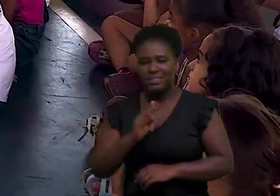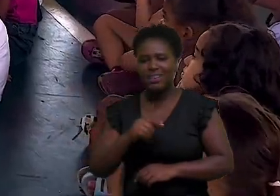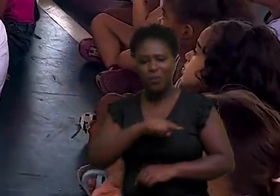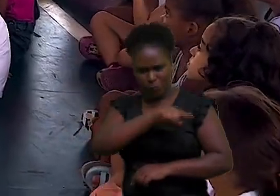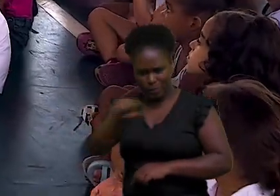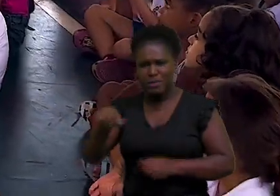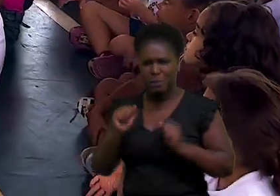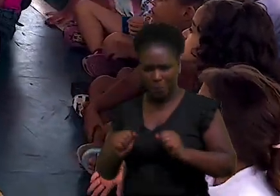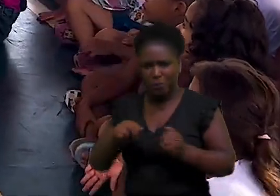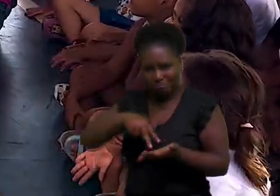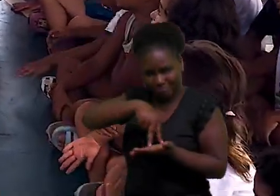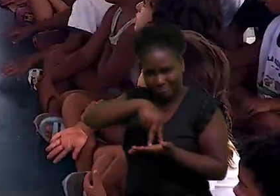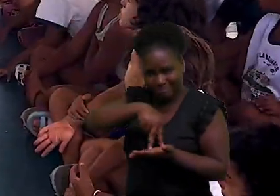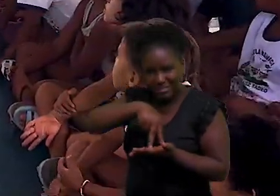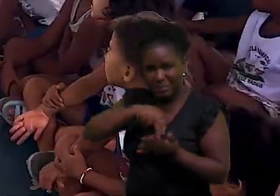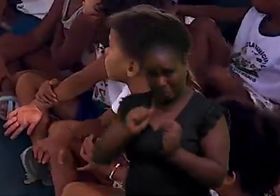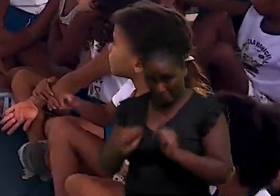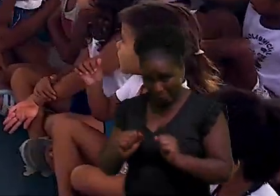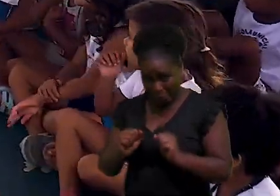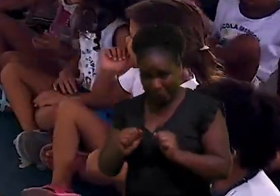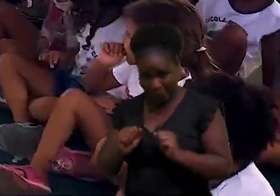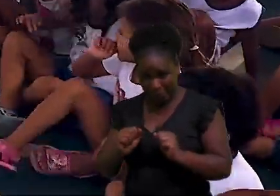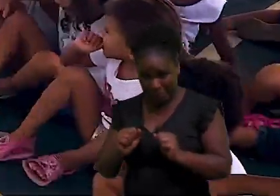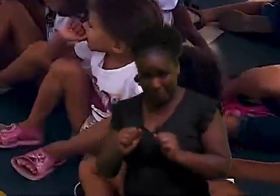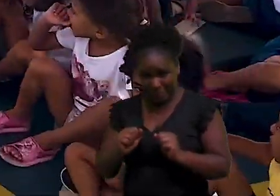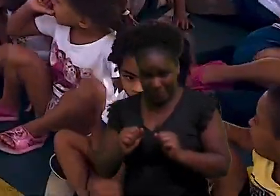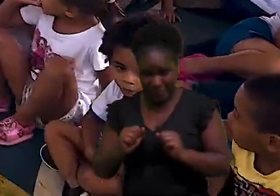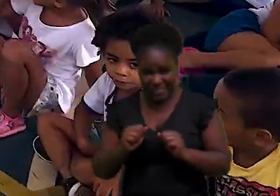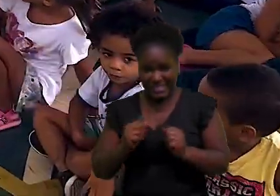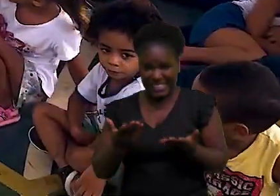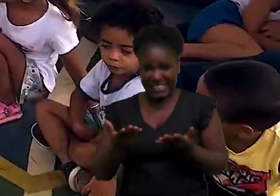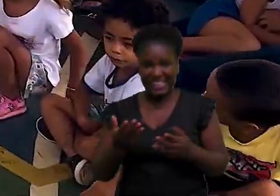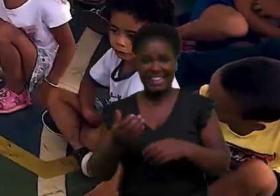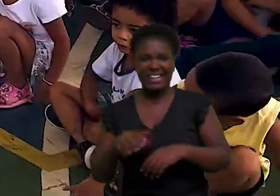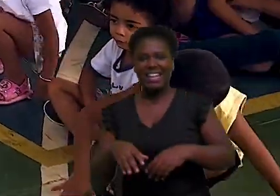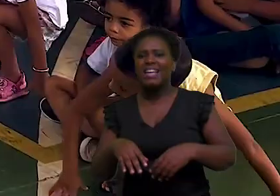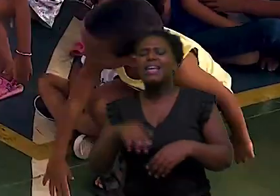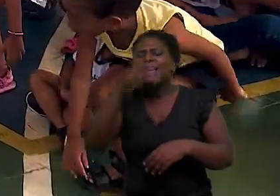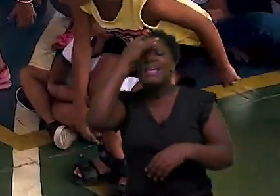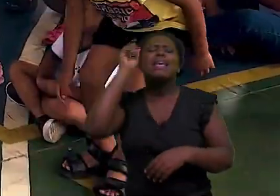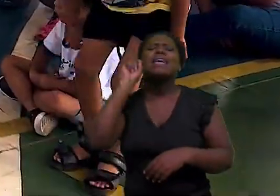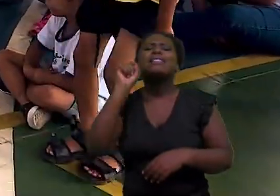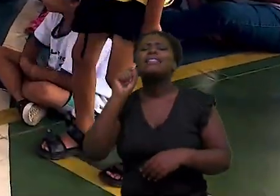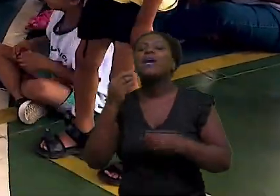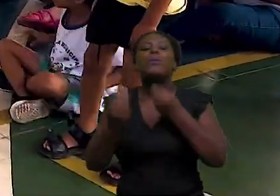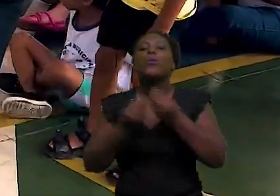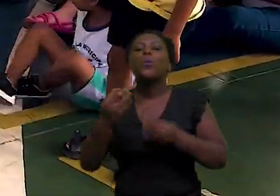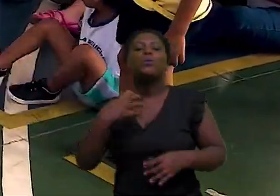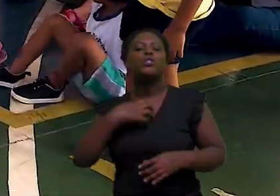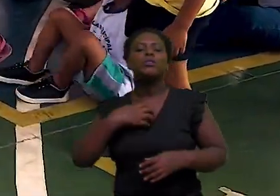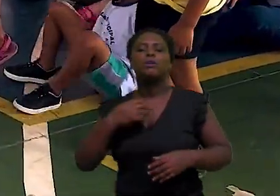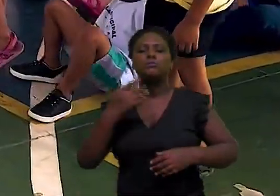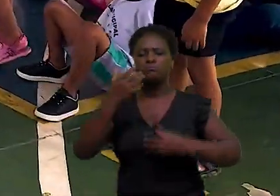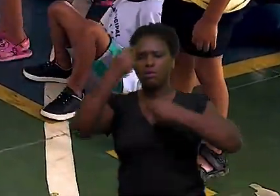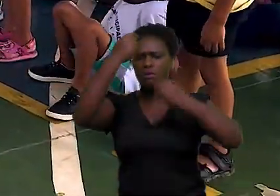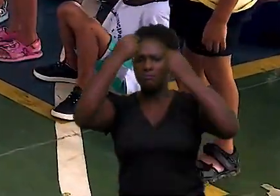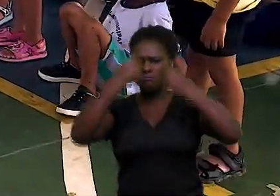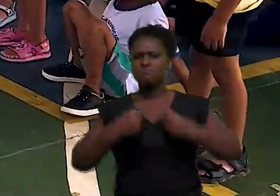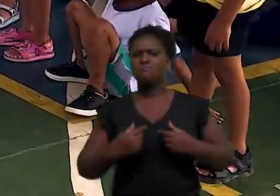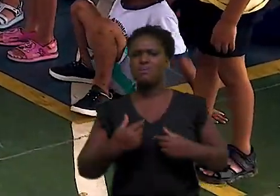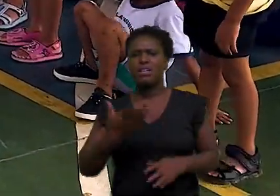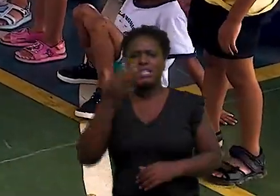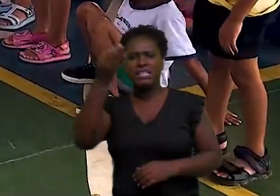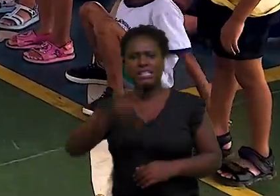pé? Então, vamos ver quem sabe a posição para o hino nacional. Perninha